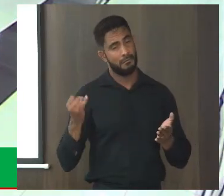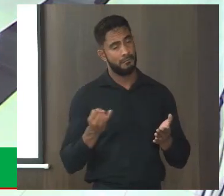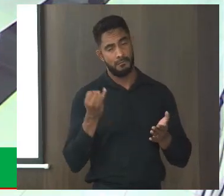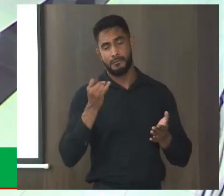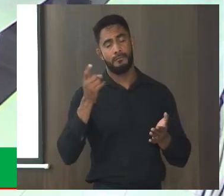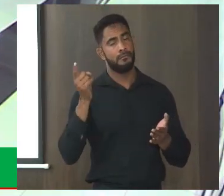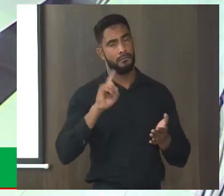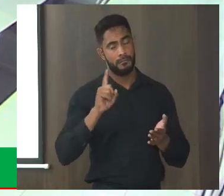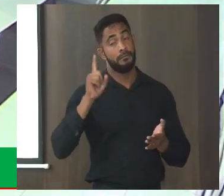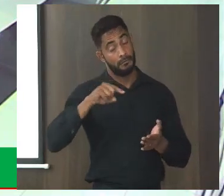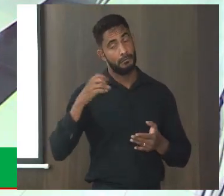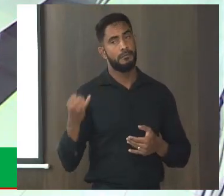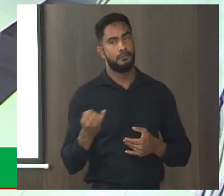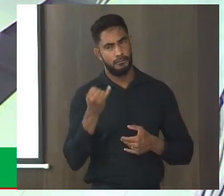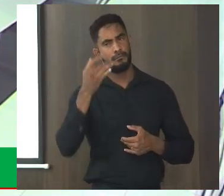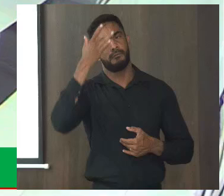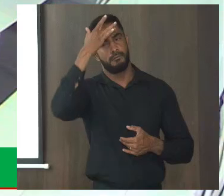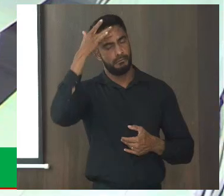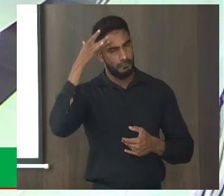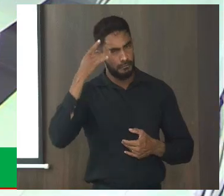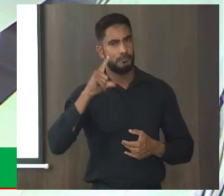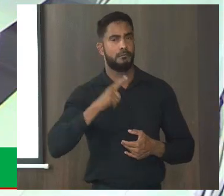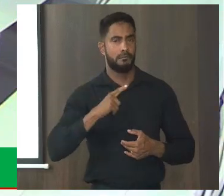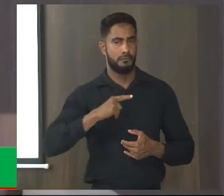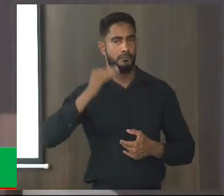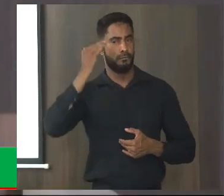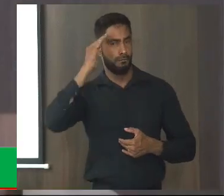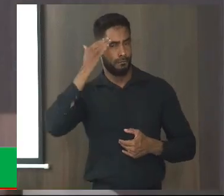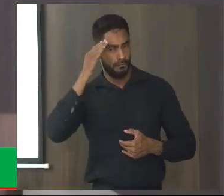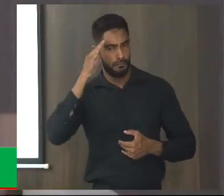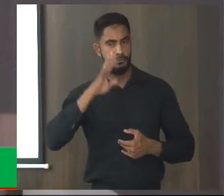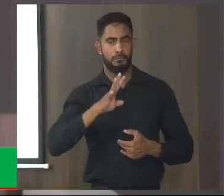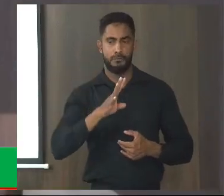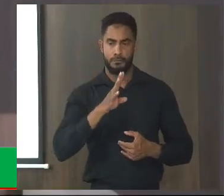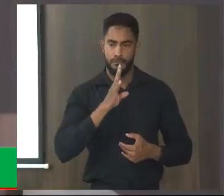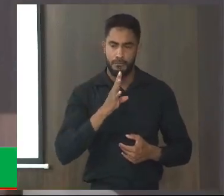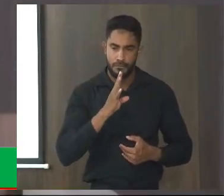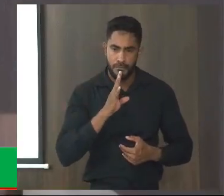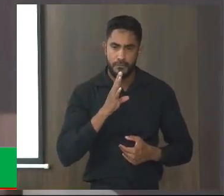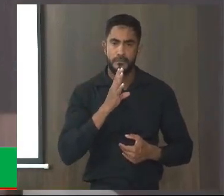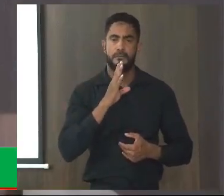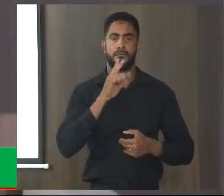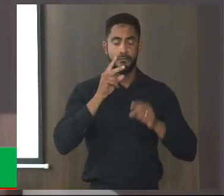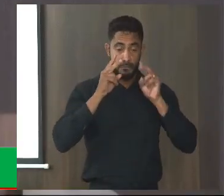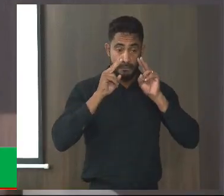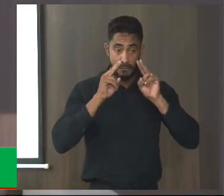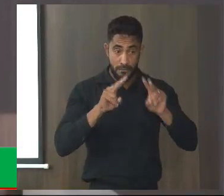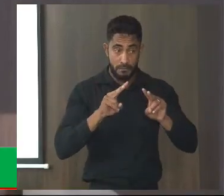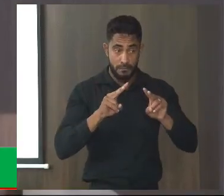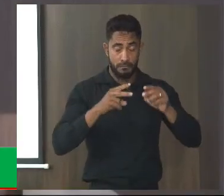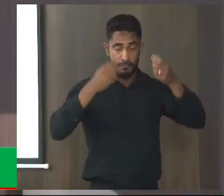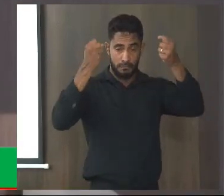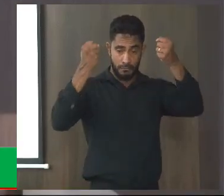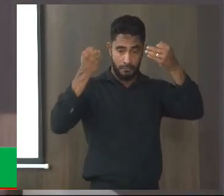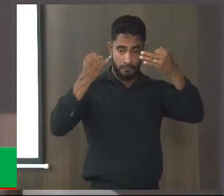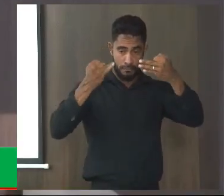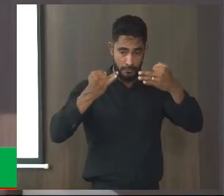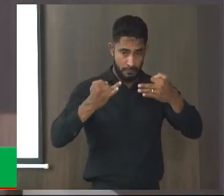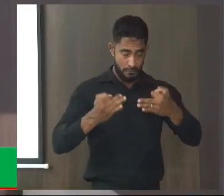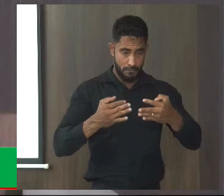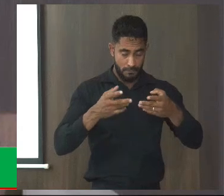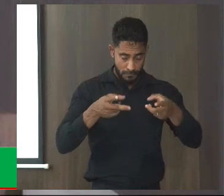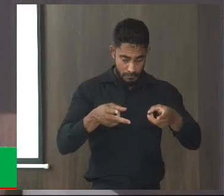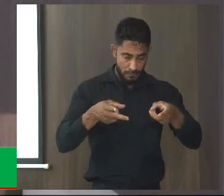Eu acho que o importante é uma pessoa que tem um certo entendimento também e que quer conhecer e quer ver o que eu estou falando aqui, ele quer